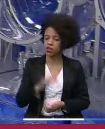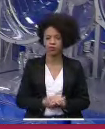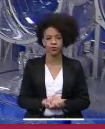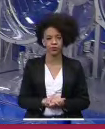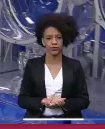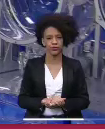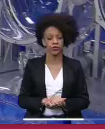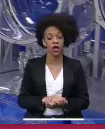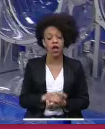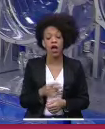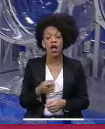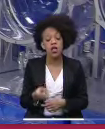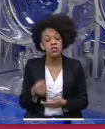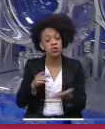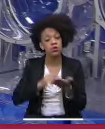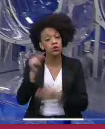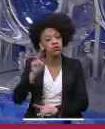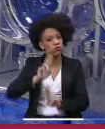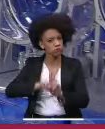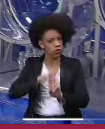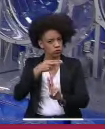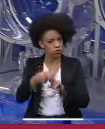R$ 160.564,49. Este é o concurso número